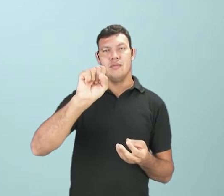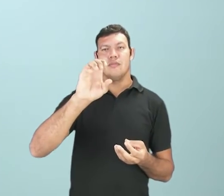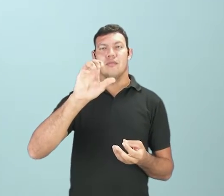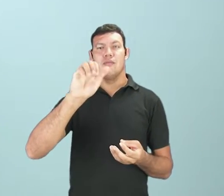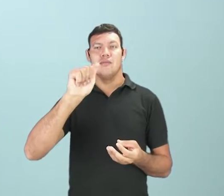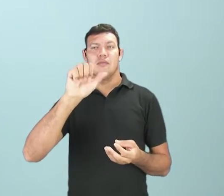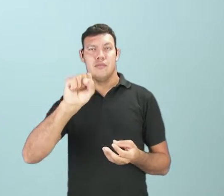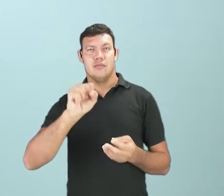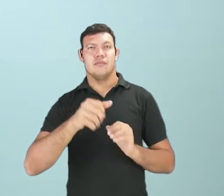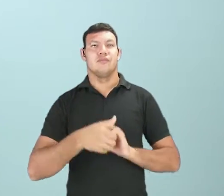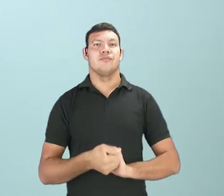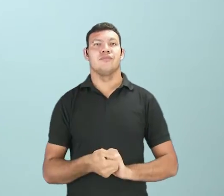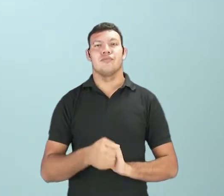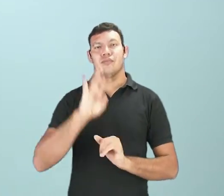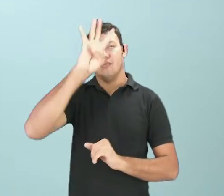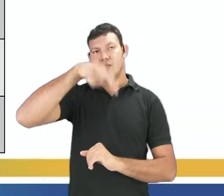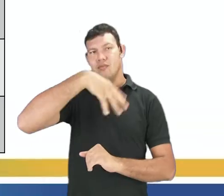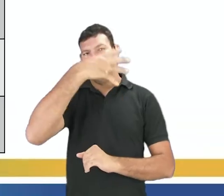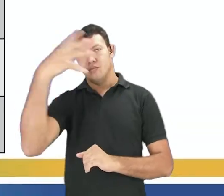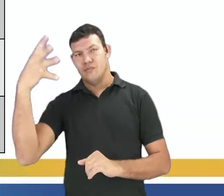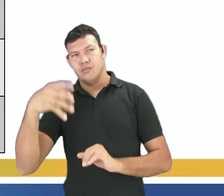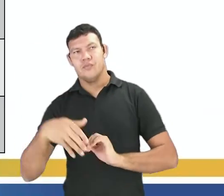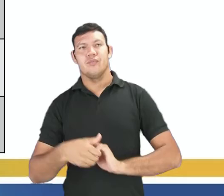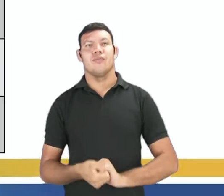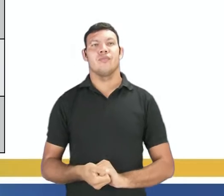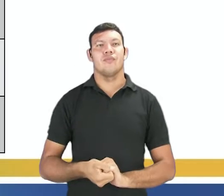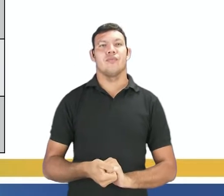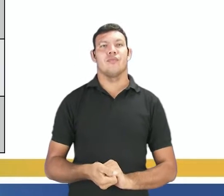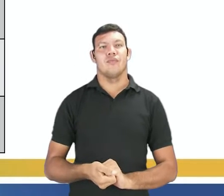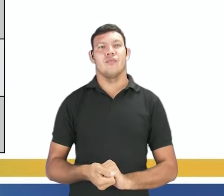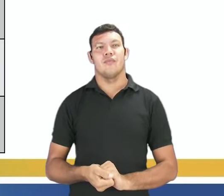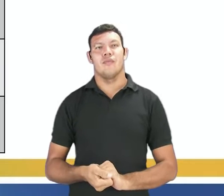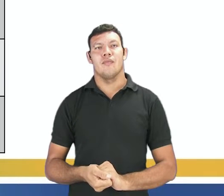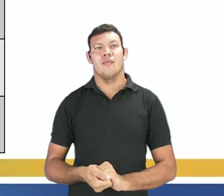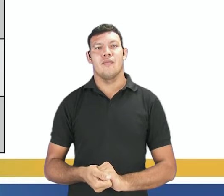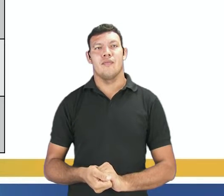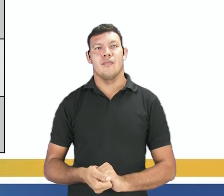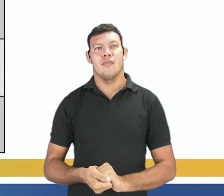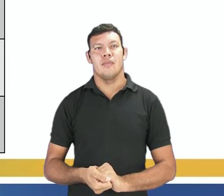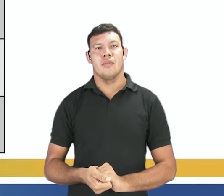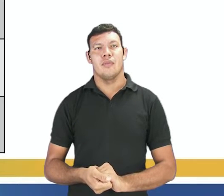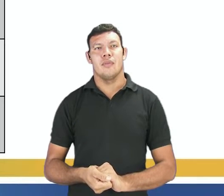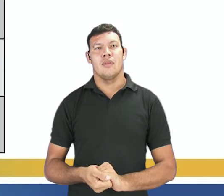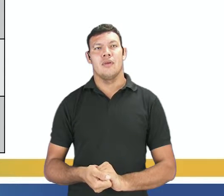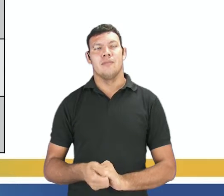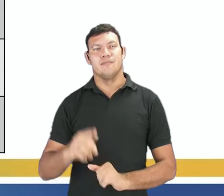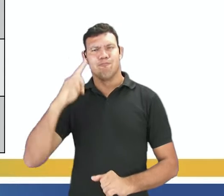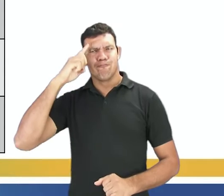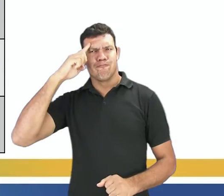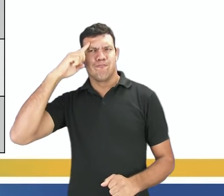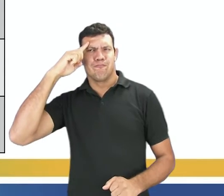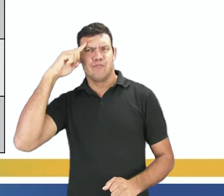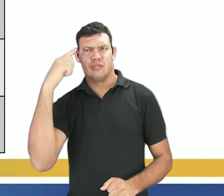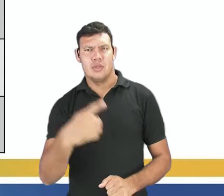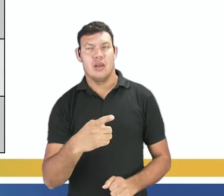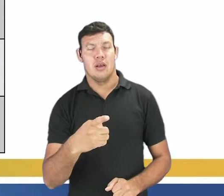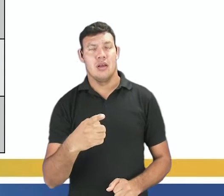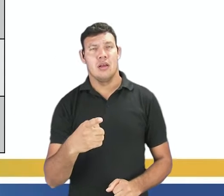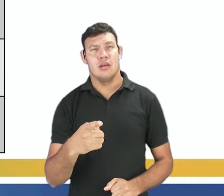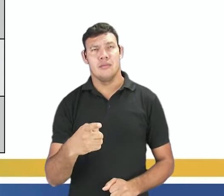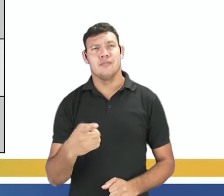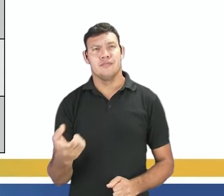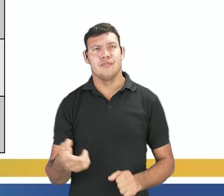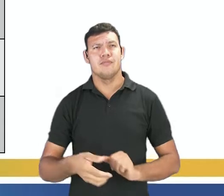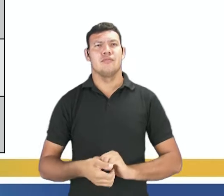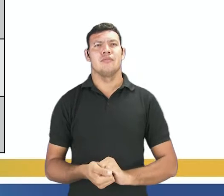Aqui. Então, no quadro nós temos também a imperative form, outro assunto que nós vimos. Por exemplo,